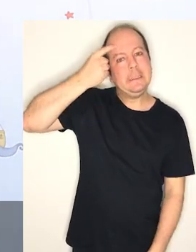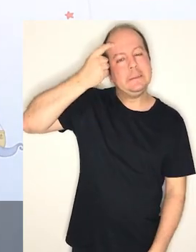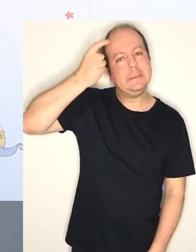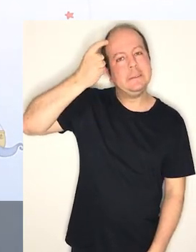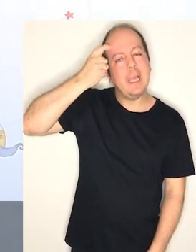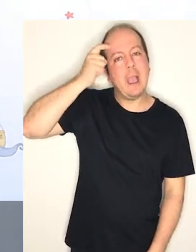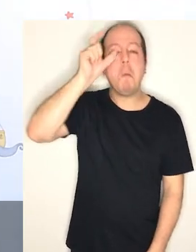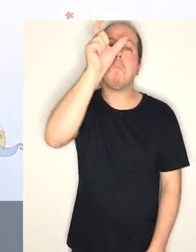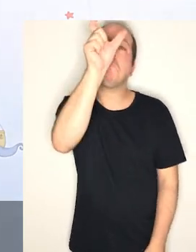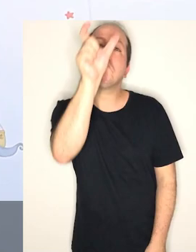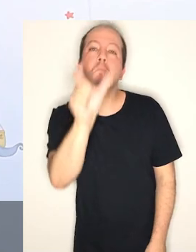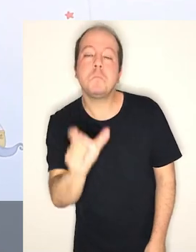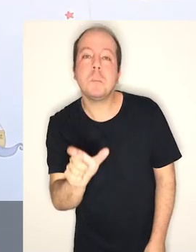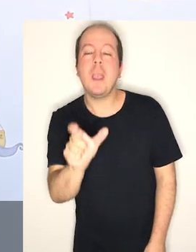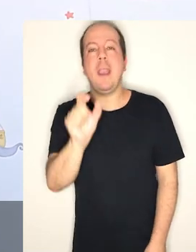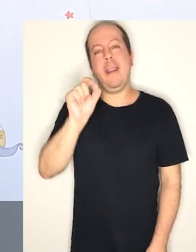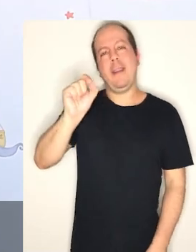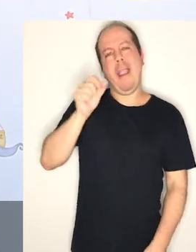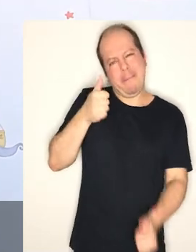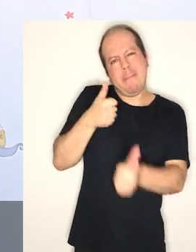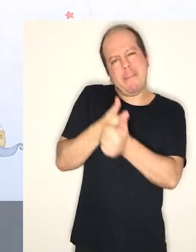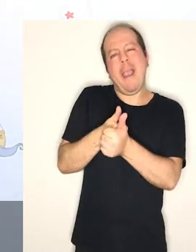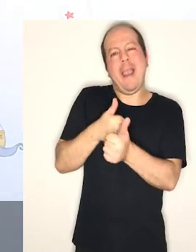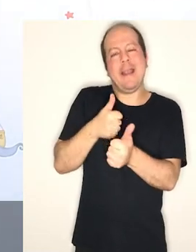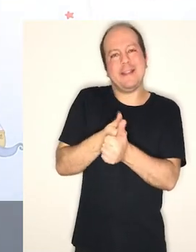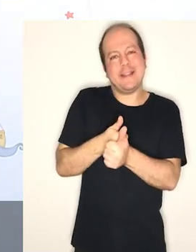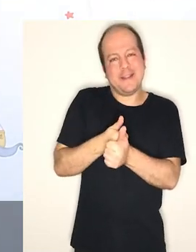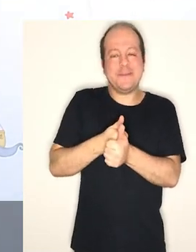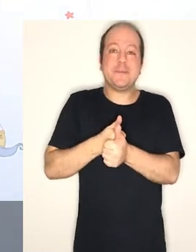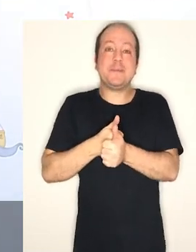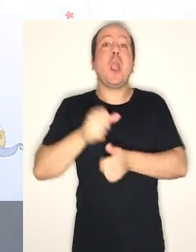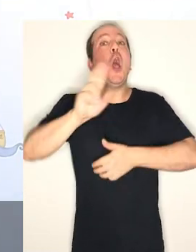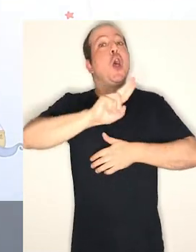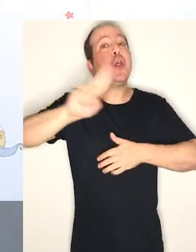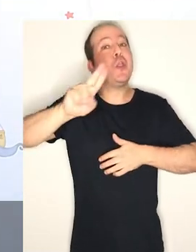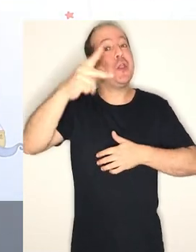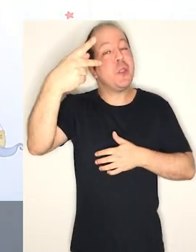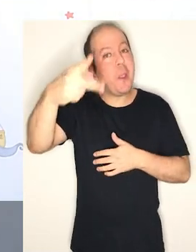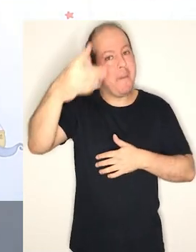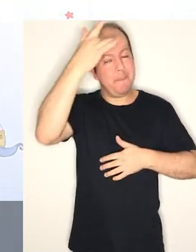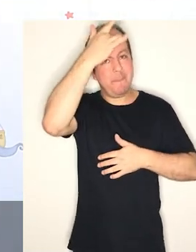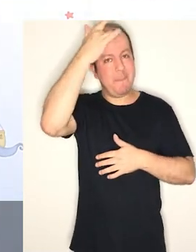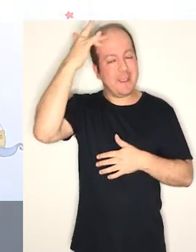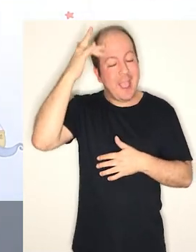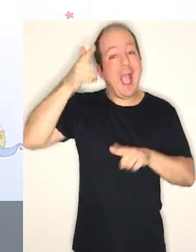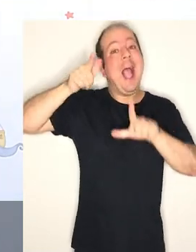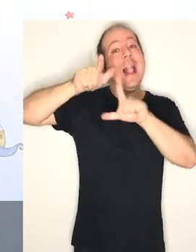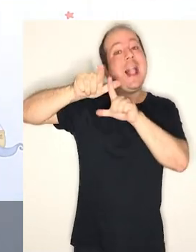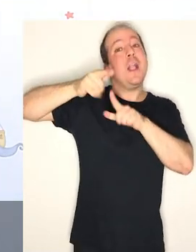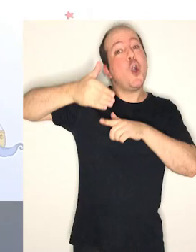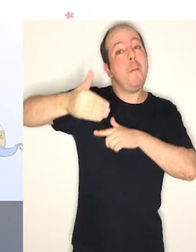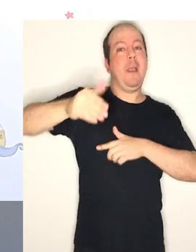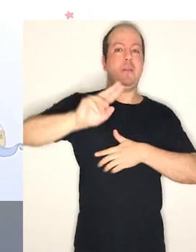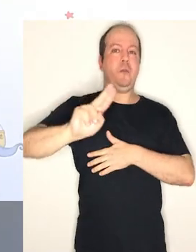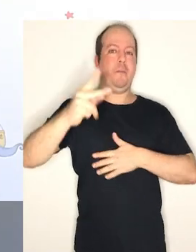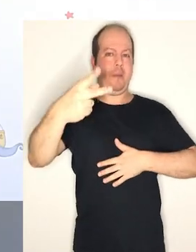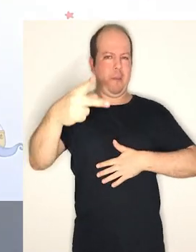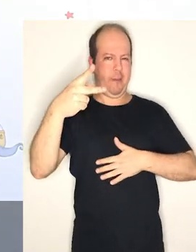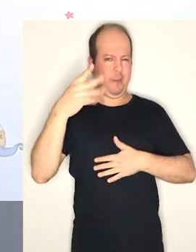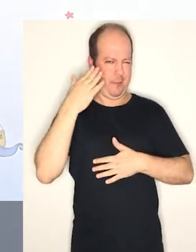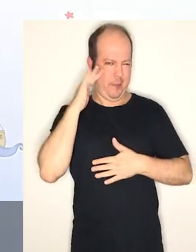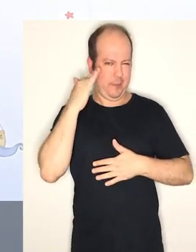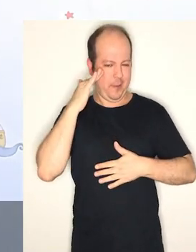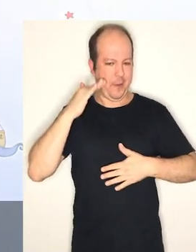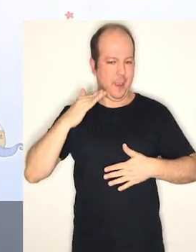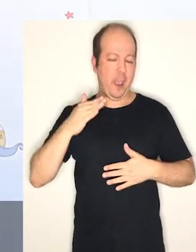vai pensar em alguém que tá ali perto e vai pensar no nome dessa pessoa e a letra que começa